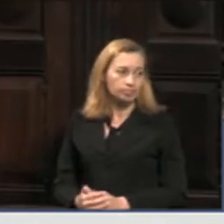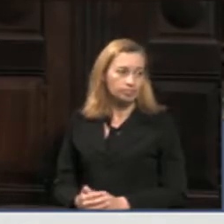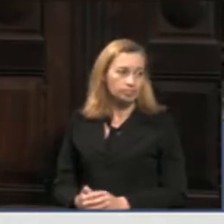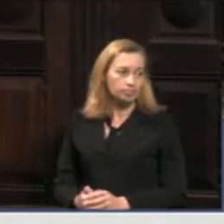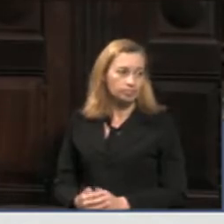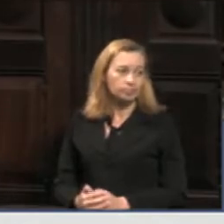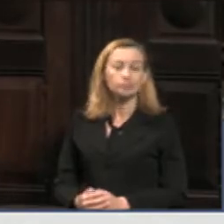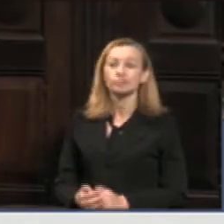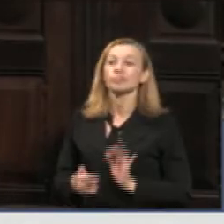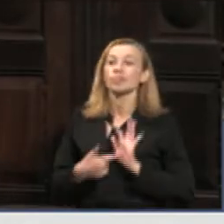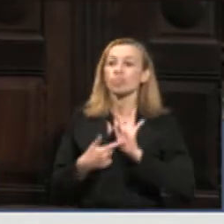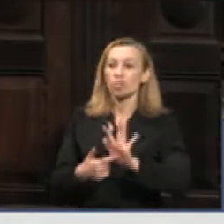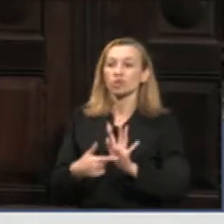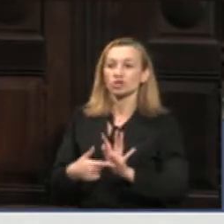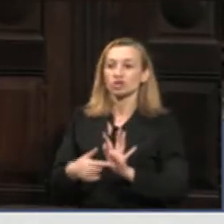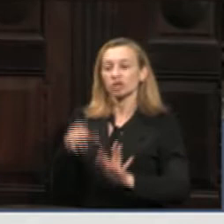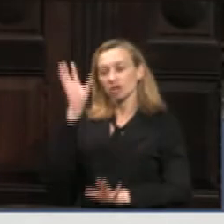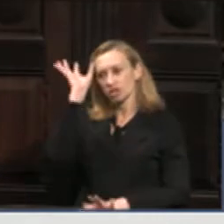soluções